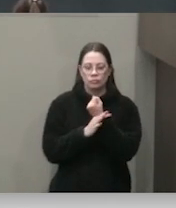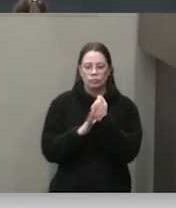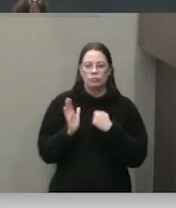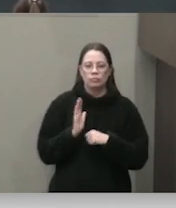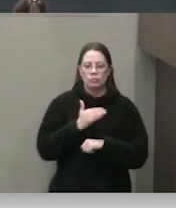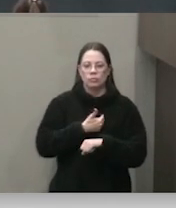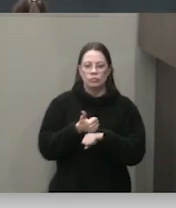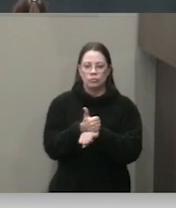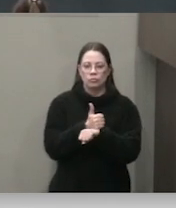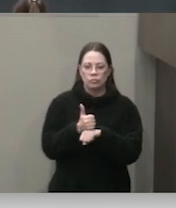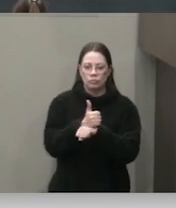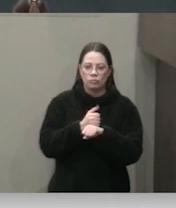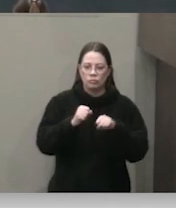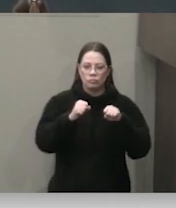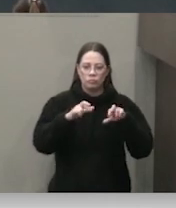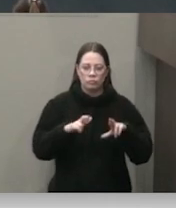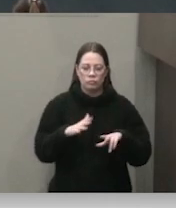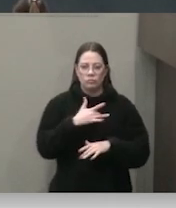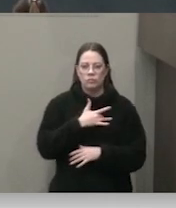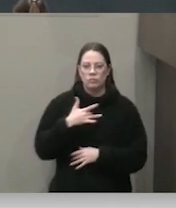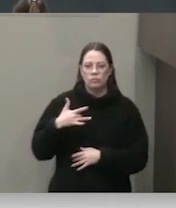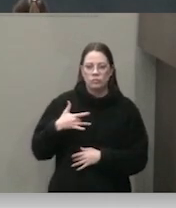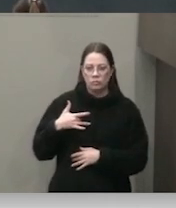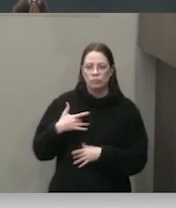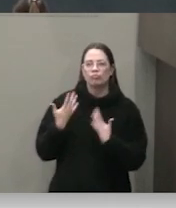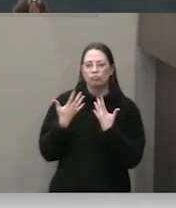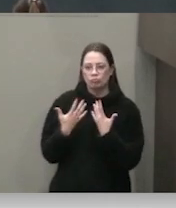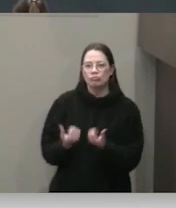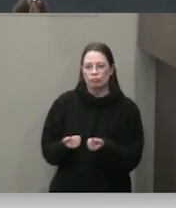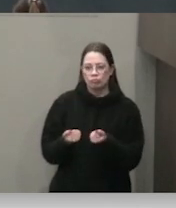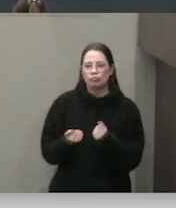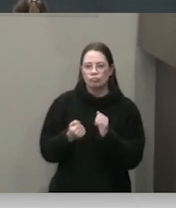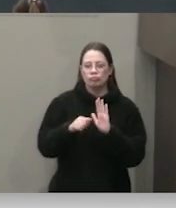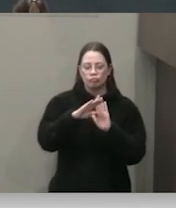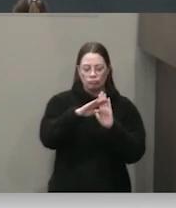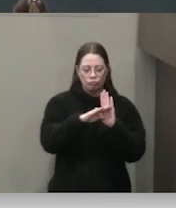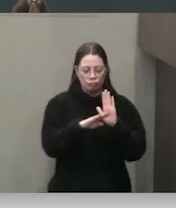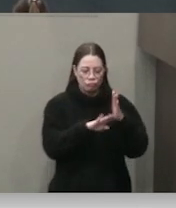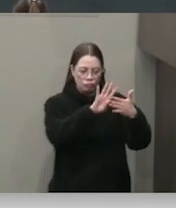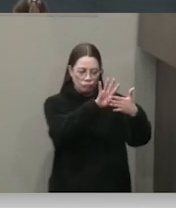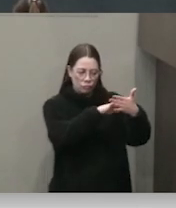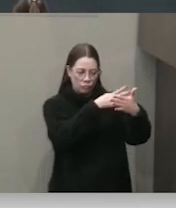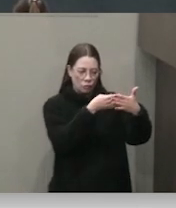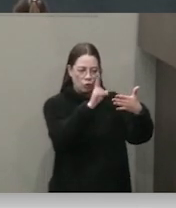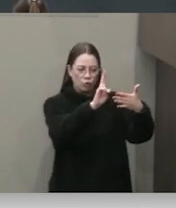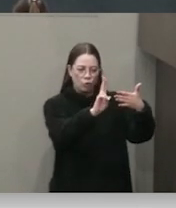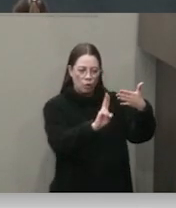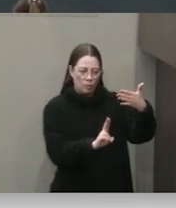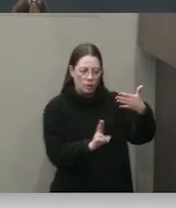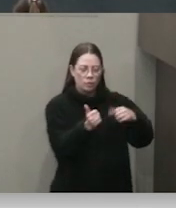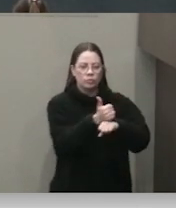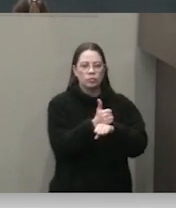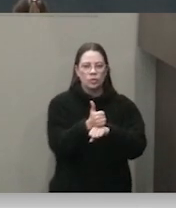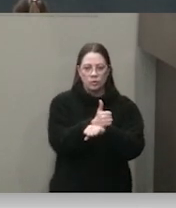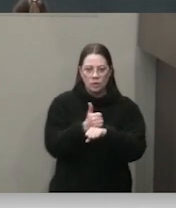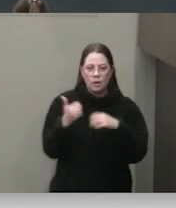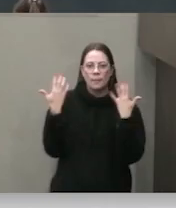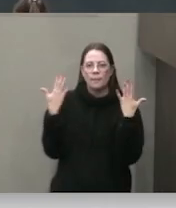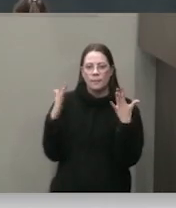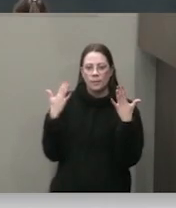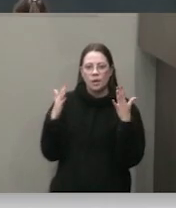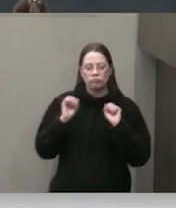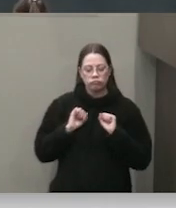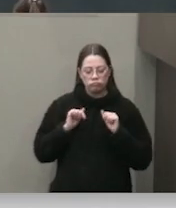nossos profissionais na área da saúde, e colocou favorável à escala. Foi feita uma construção com a política de qualidade, ela deve ser feita. Parabéns pelo